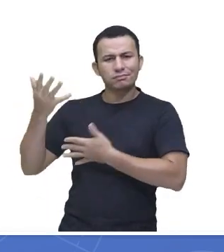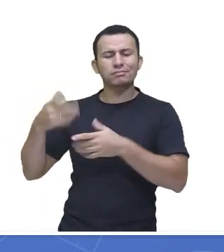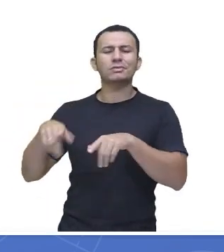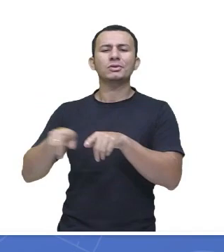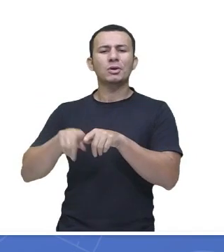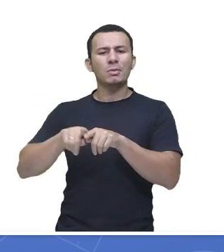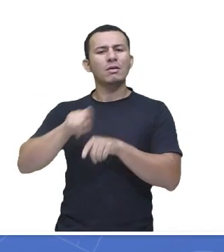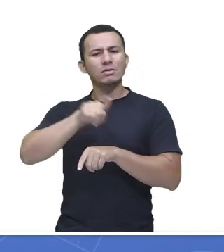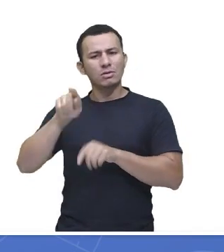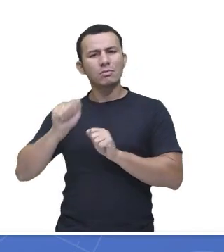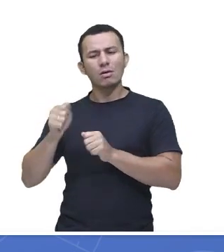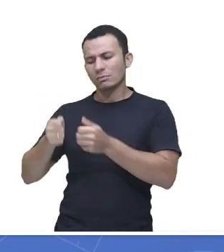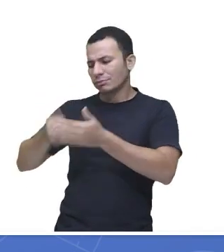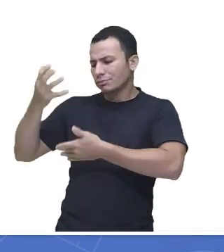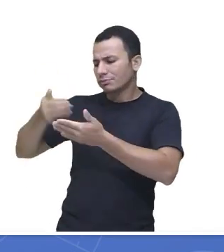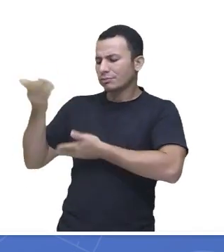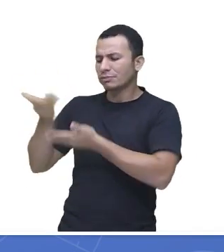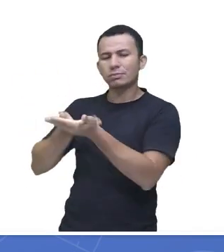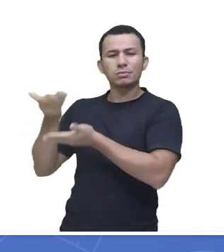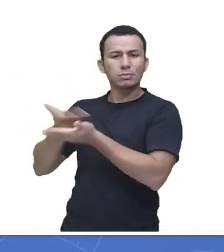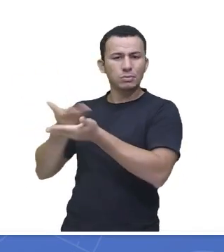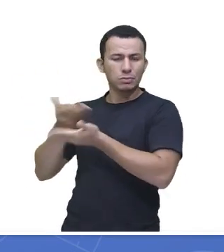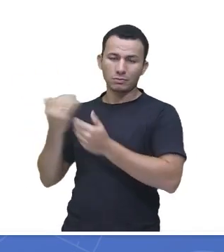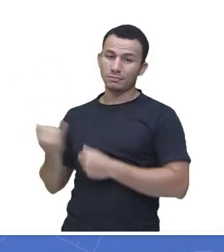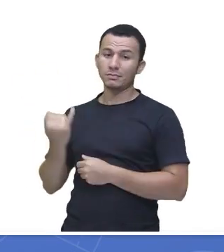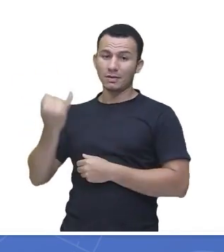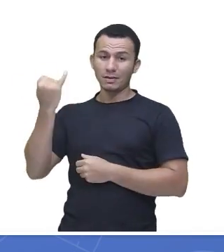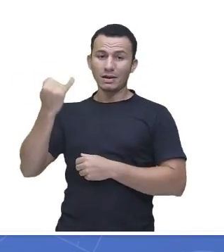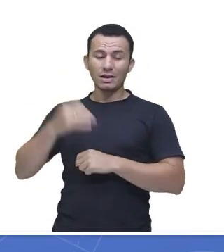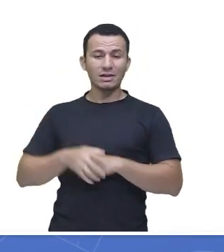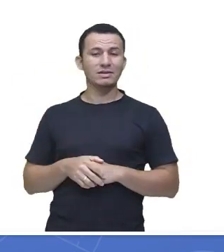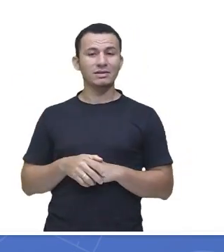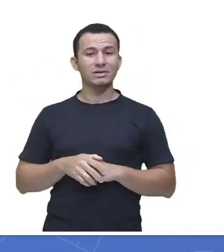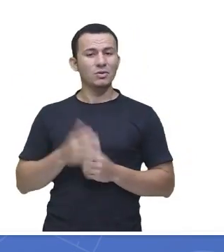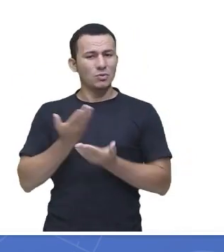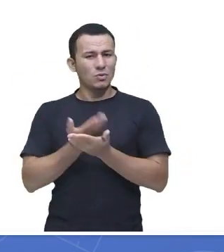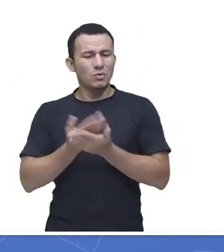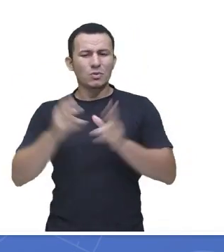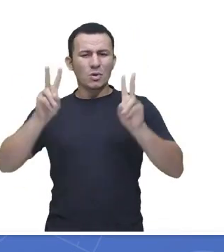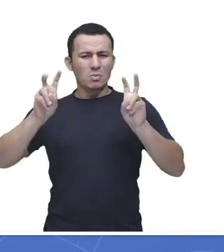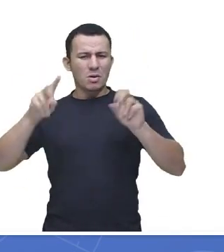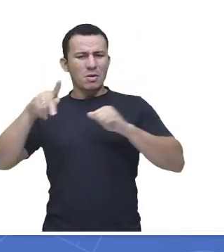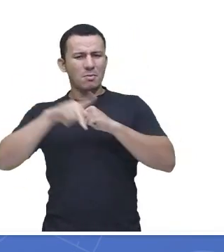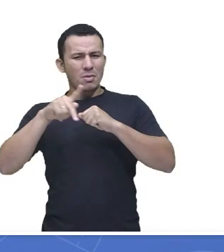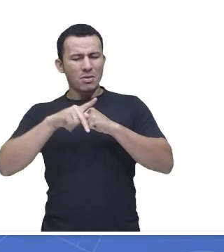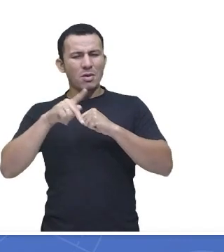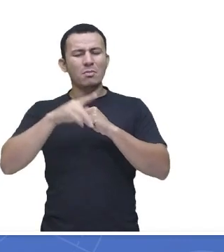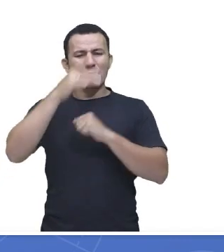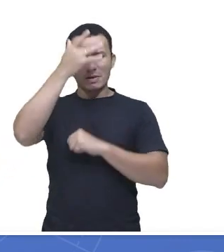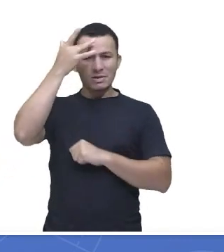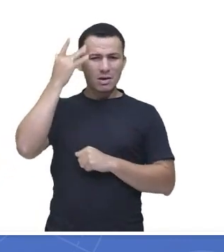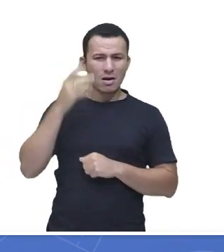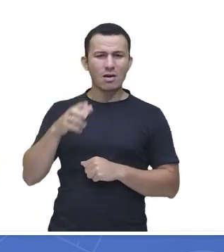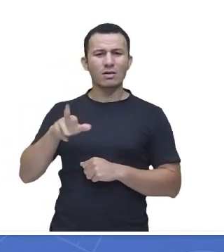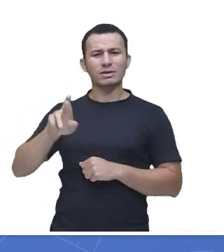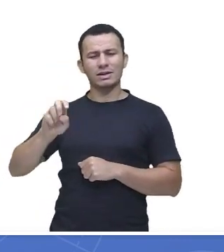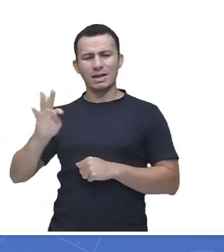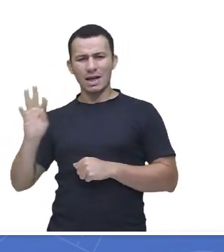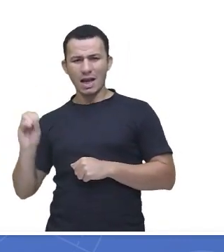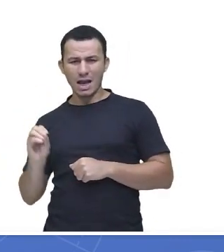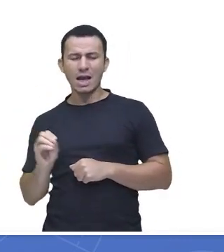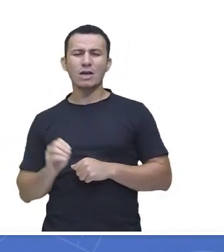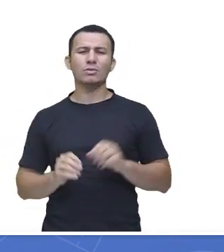chat para que a gente possa interagir cada vez mais, tá bom? Nesta aula sobre pronomes pessoais, retos, oblíquos,